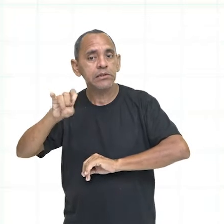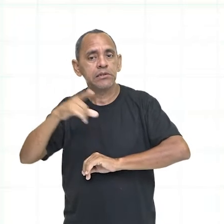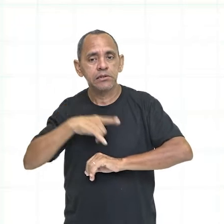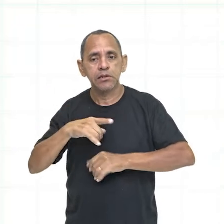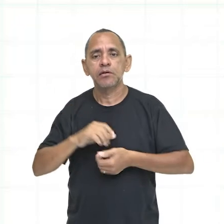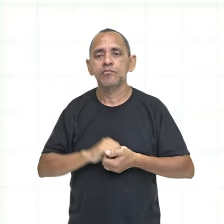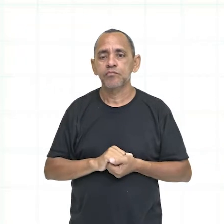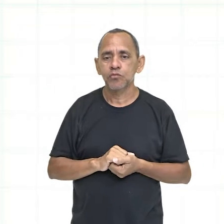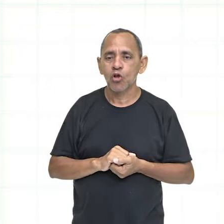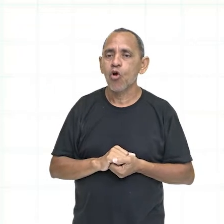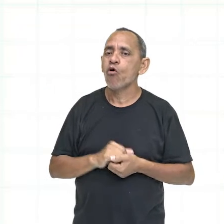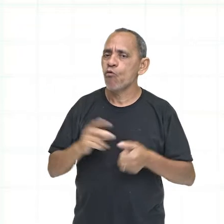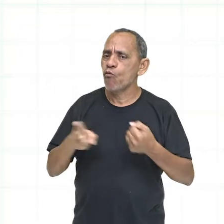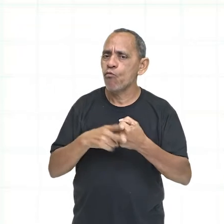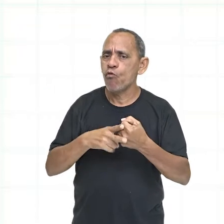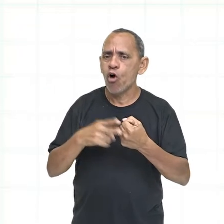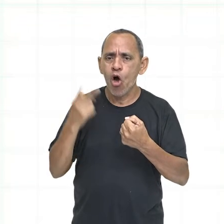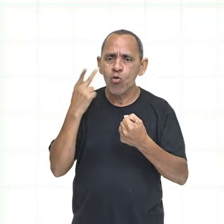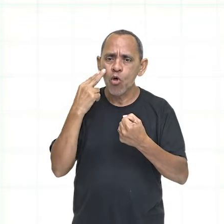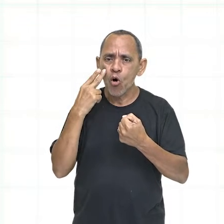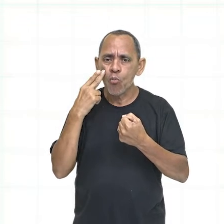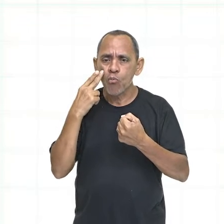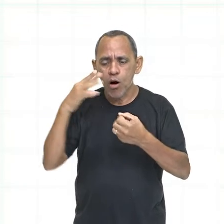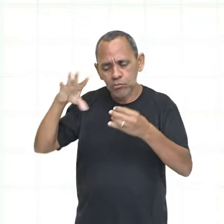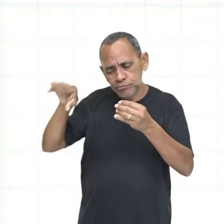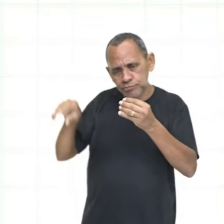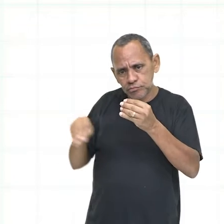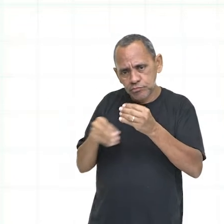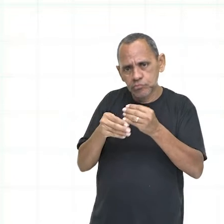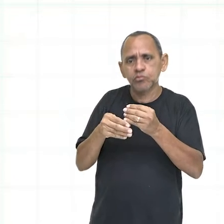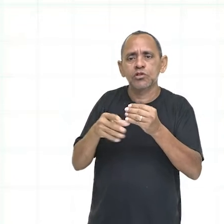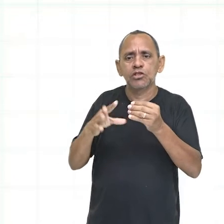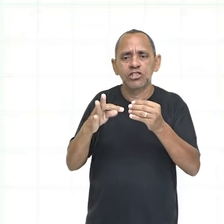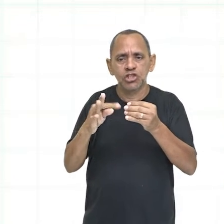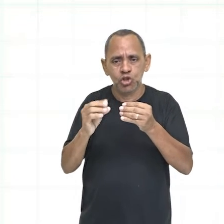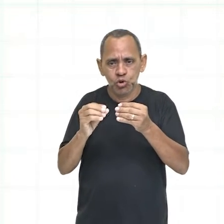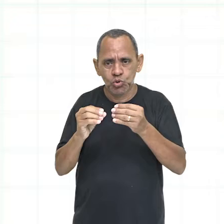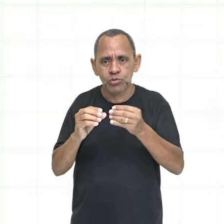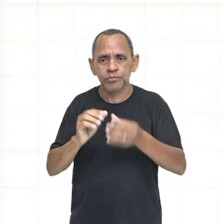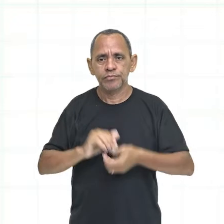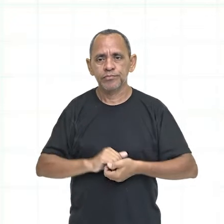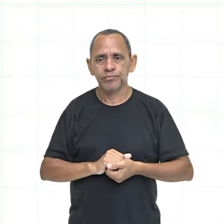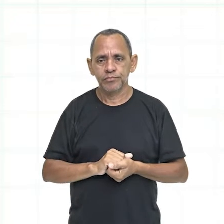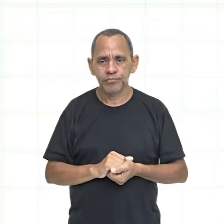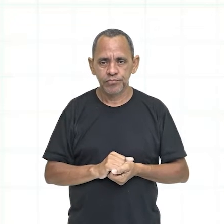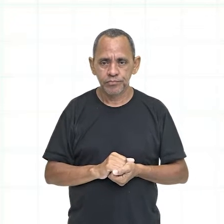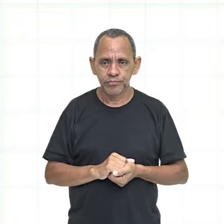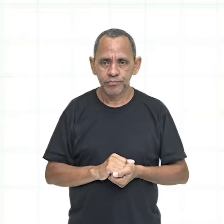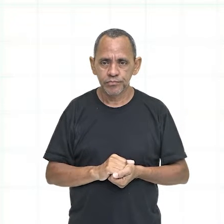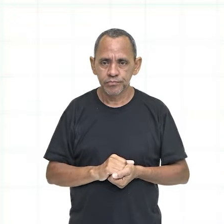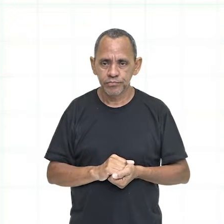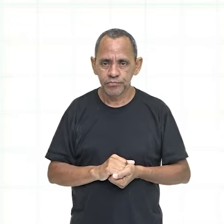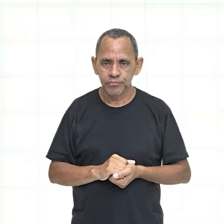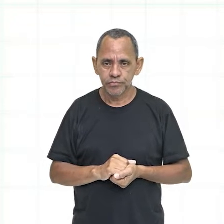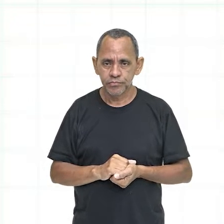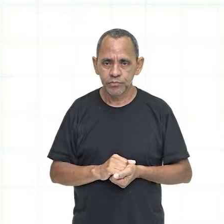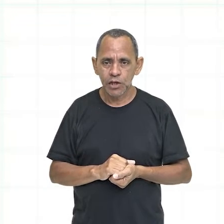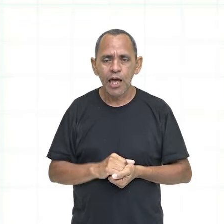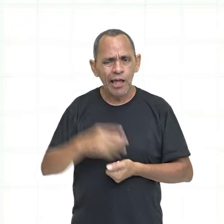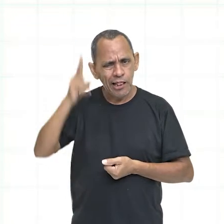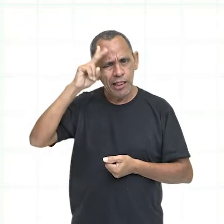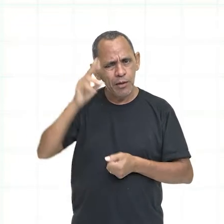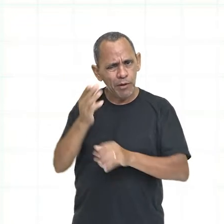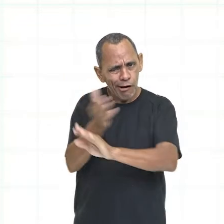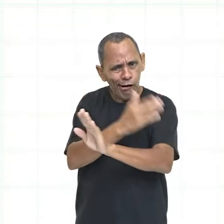vai receber o to, tá certo? Então, I don't have to finish the project tonight. I can work on it